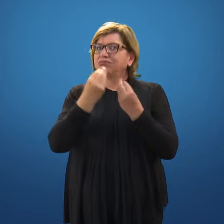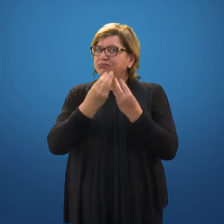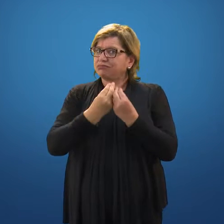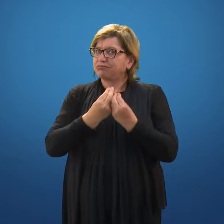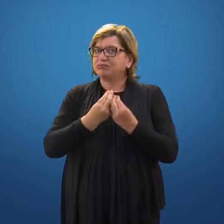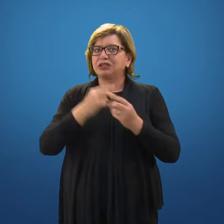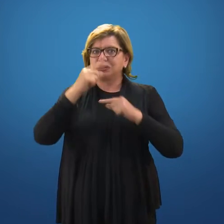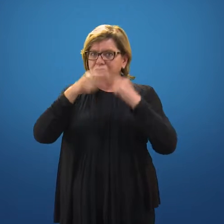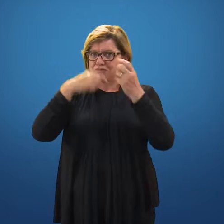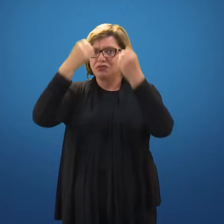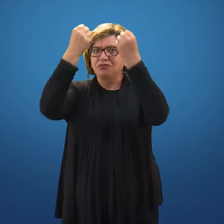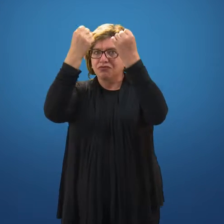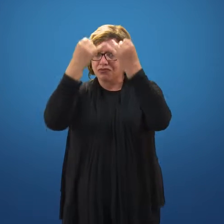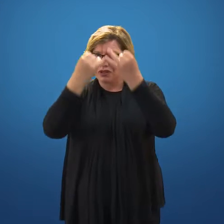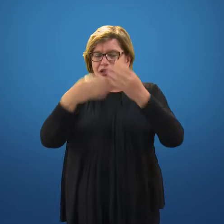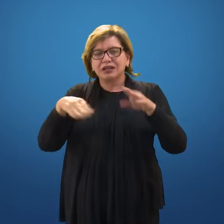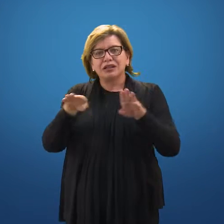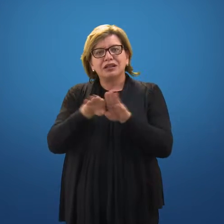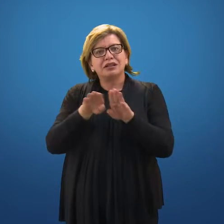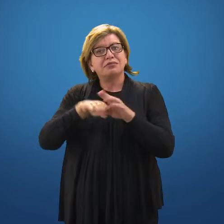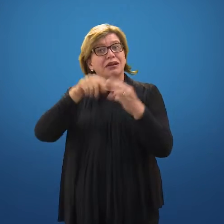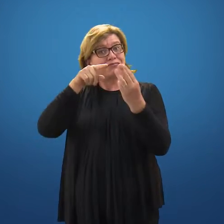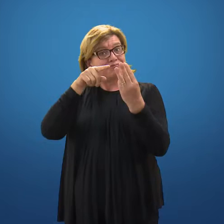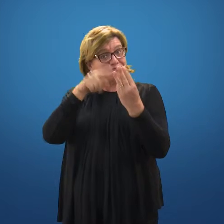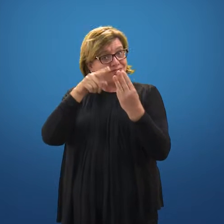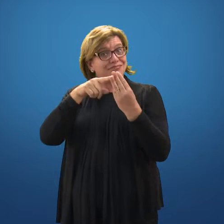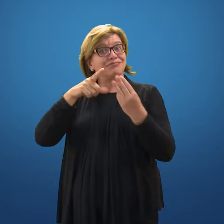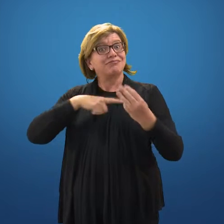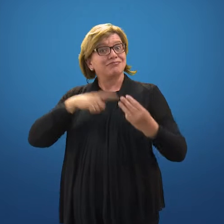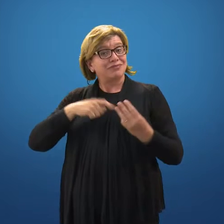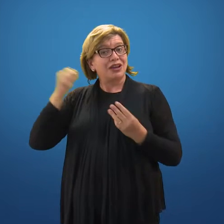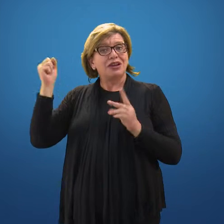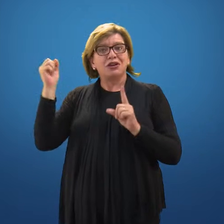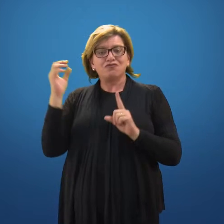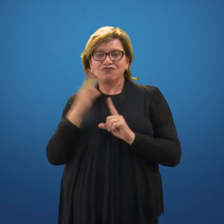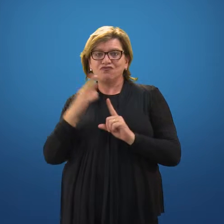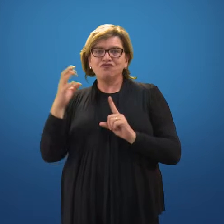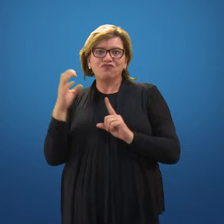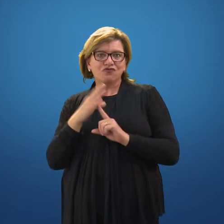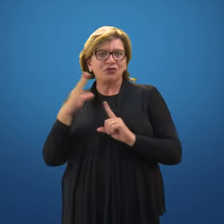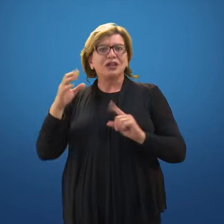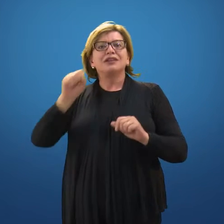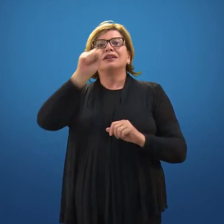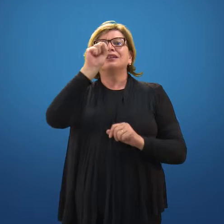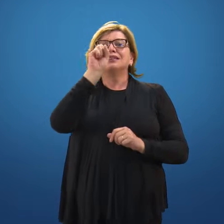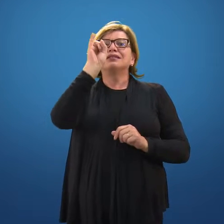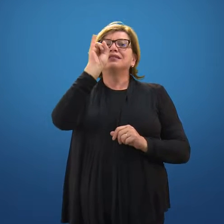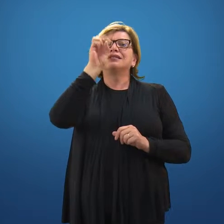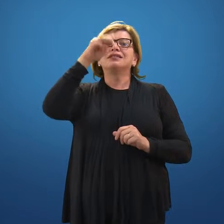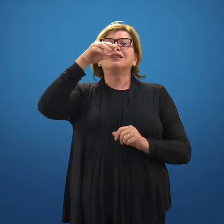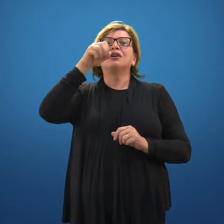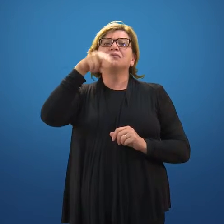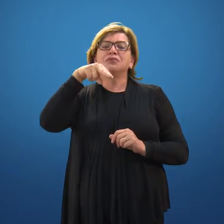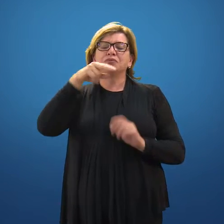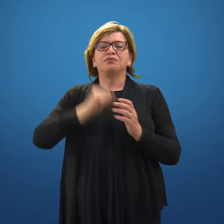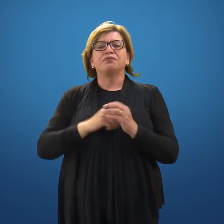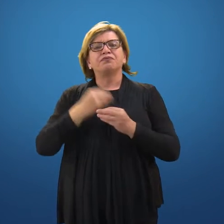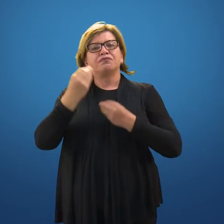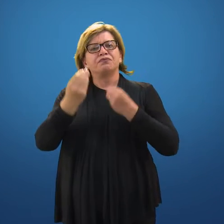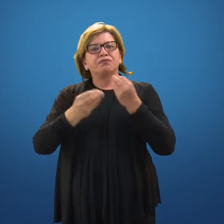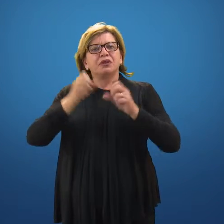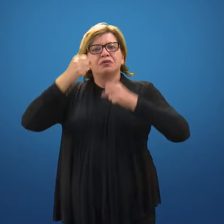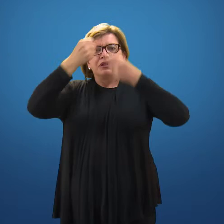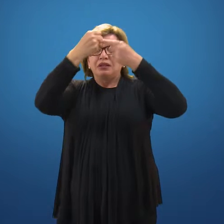daqui a pouco, quanto a corrente marxista, a corrente sociológica marxista.